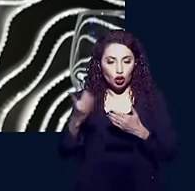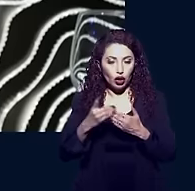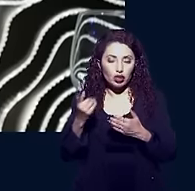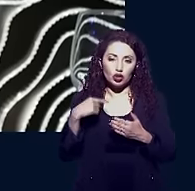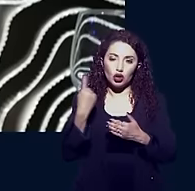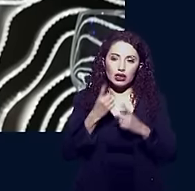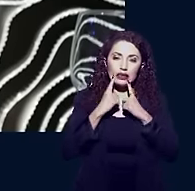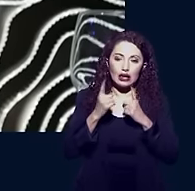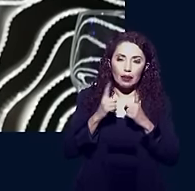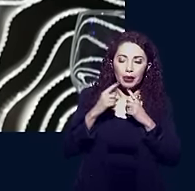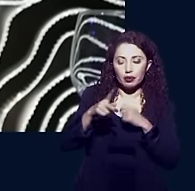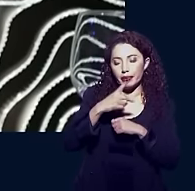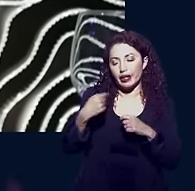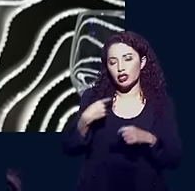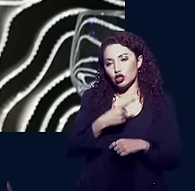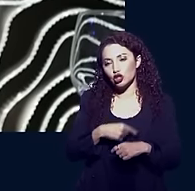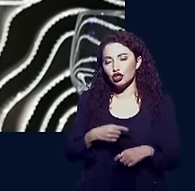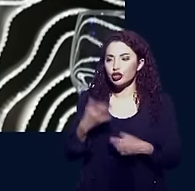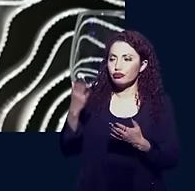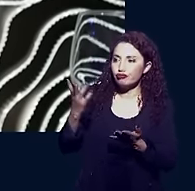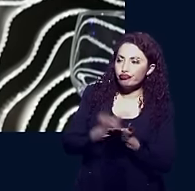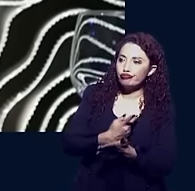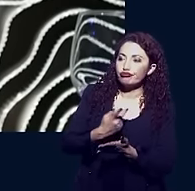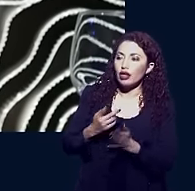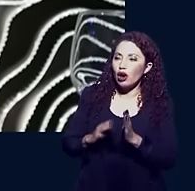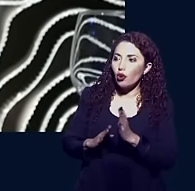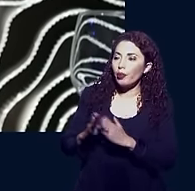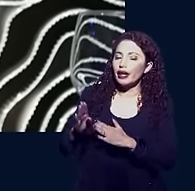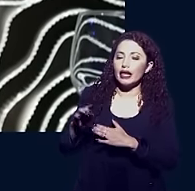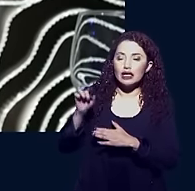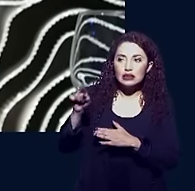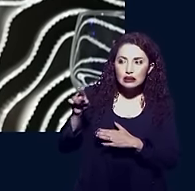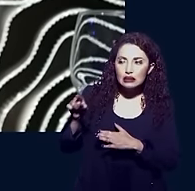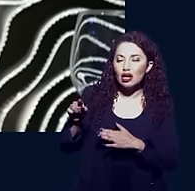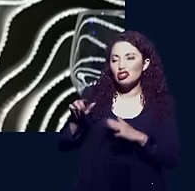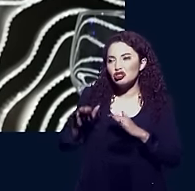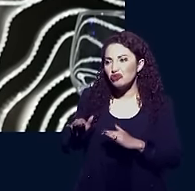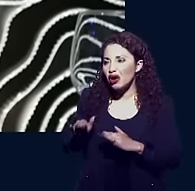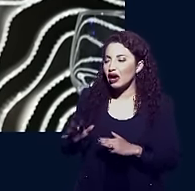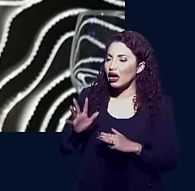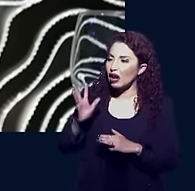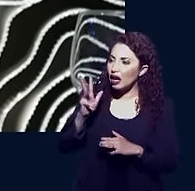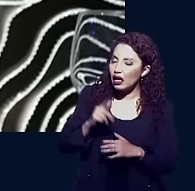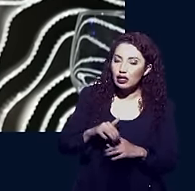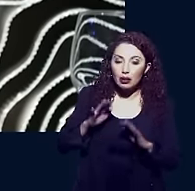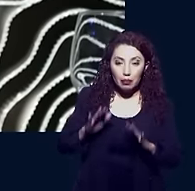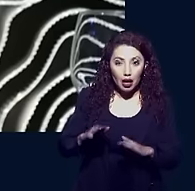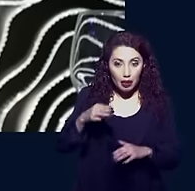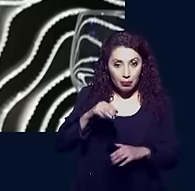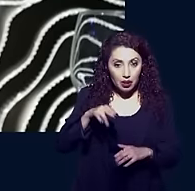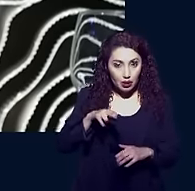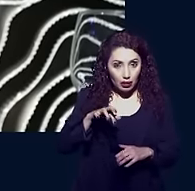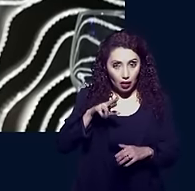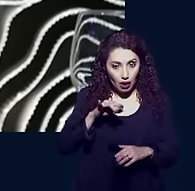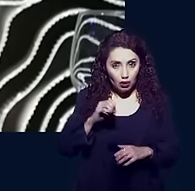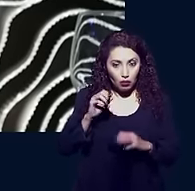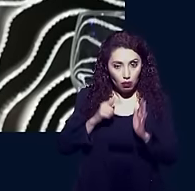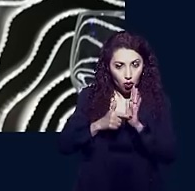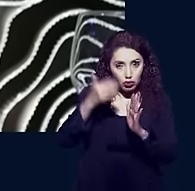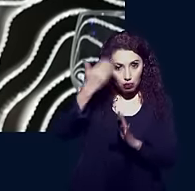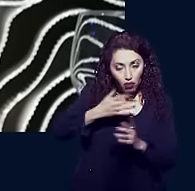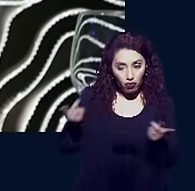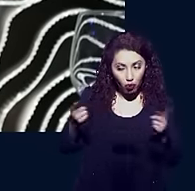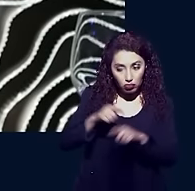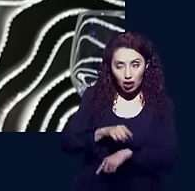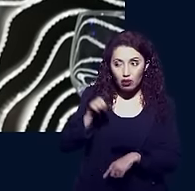que a recuperação tá mais devagar tá mais lento mas o minério diz o contrário o minério tá $10 então assim eu